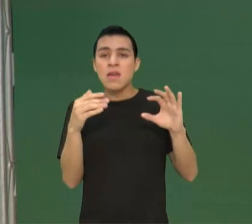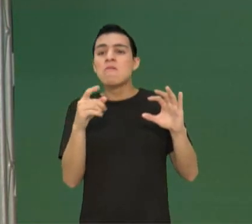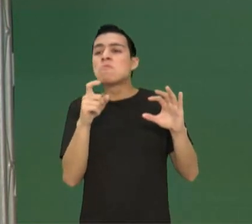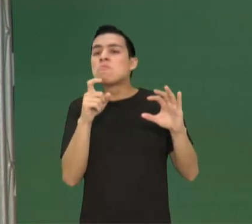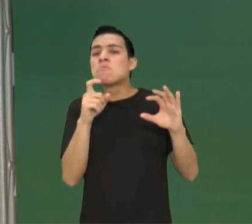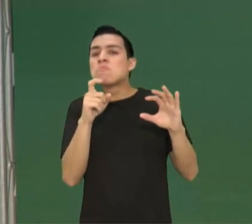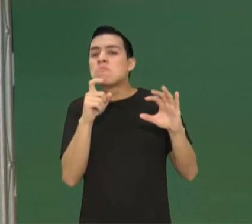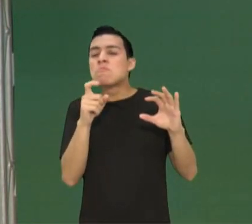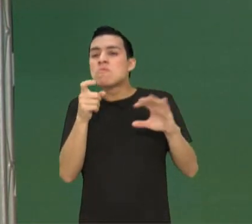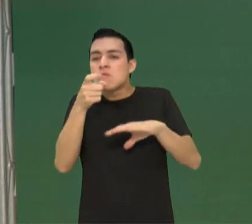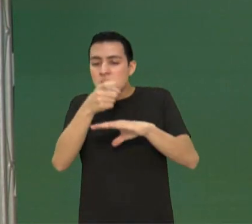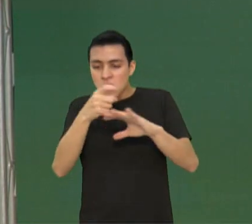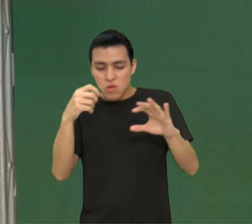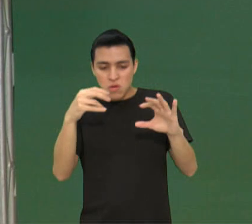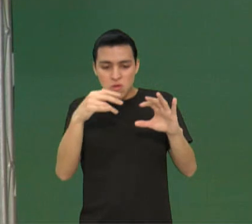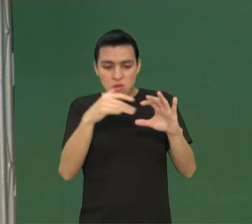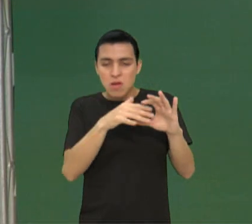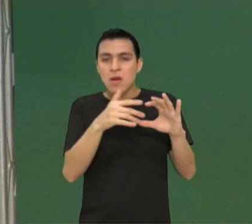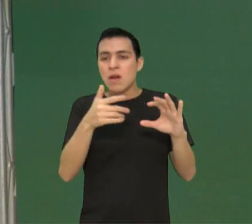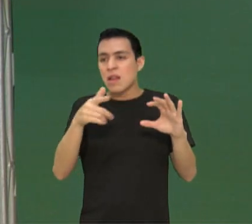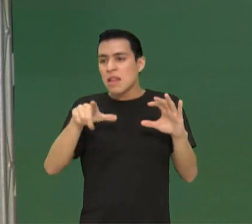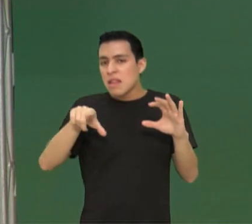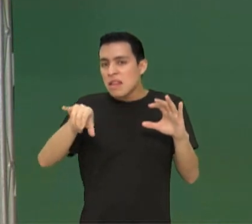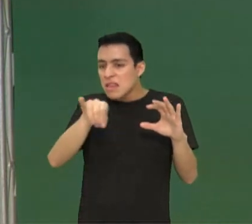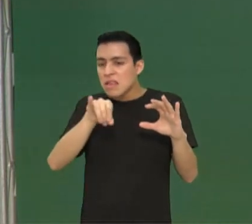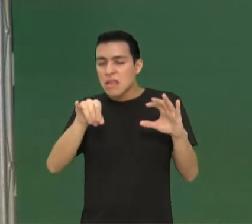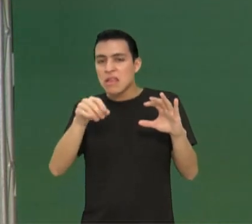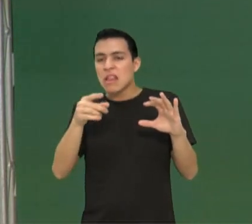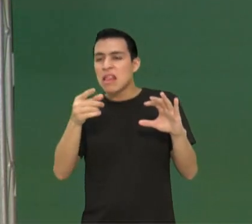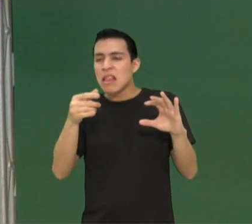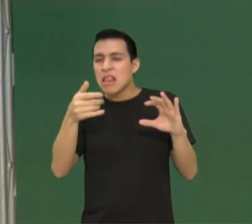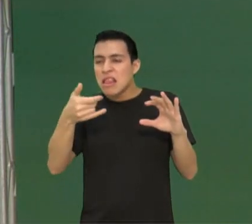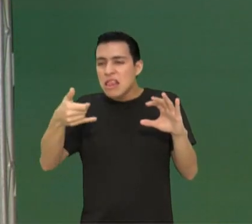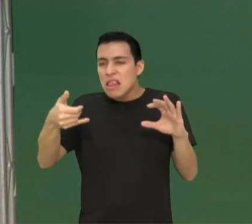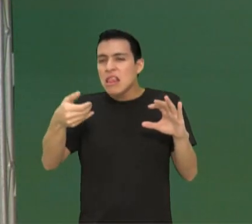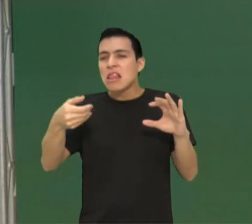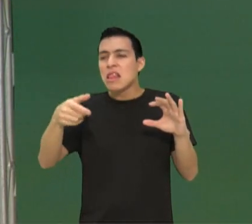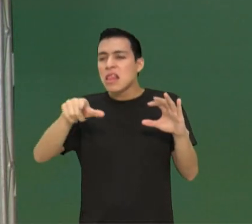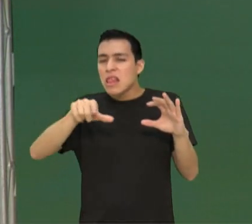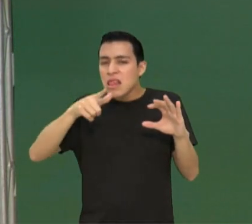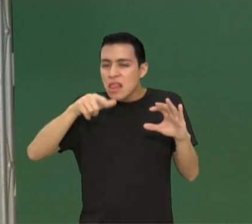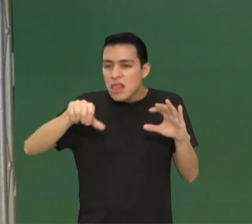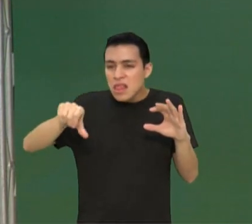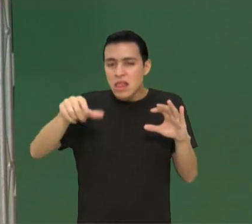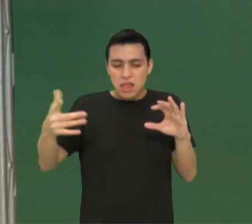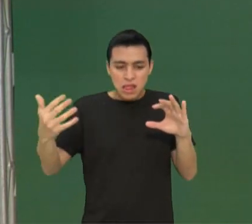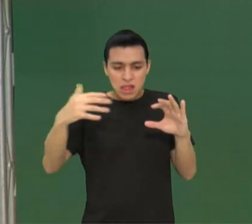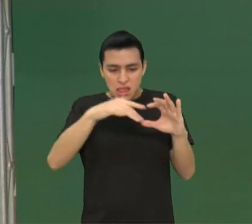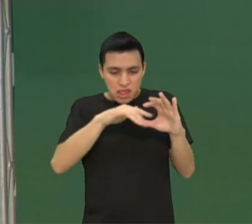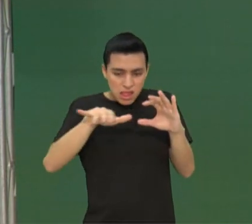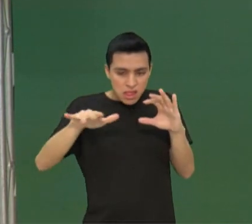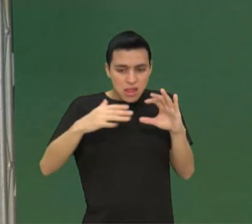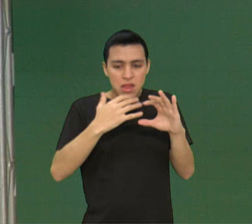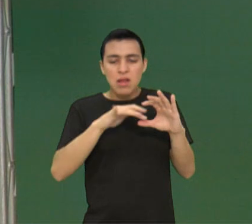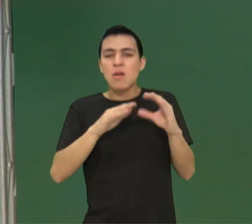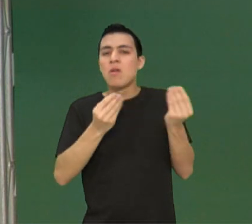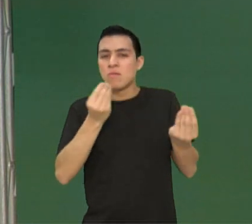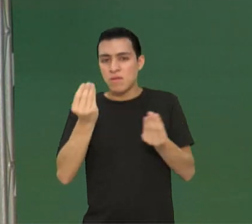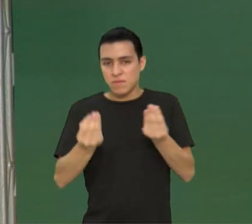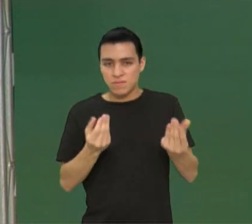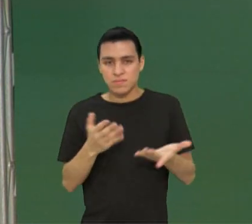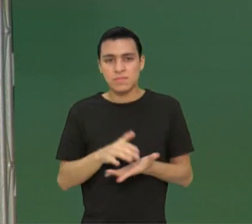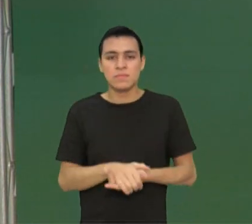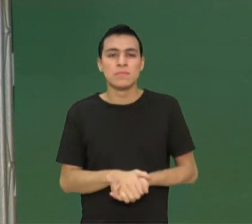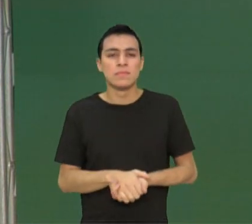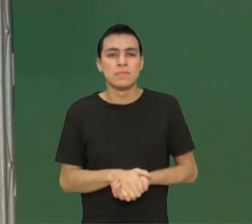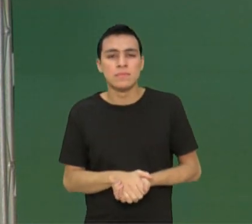entrada de líquidos, fago e pinocitose. Próximo exercício para vocês. Mais um. Com